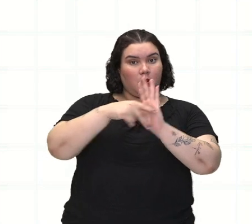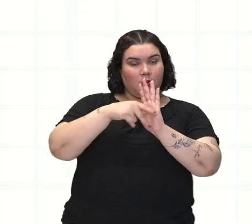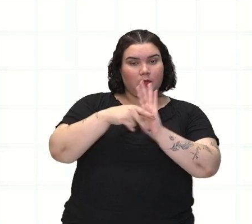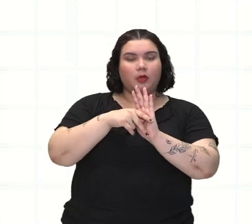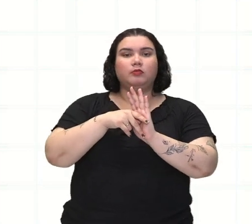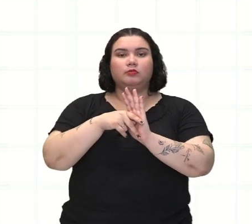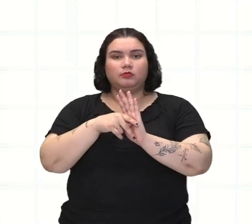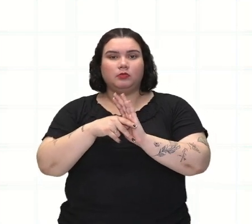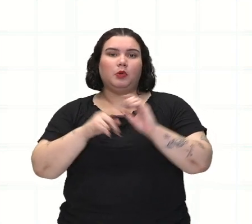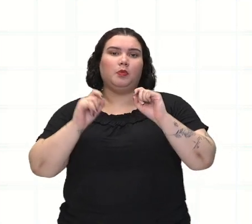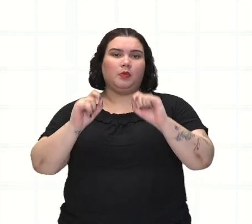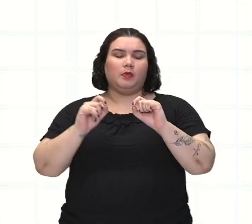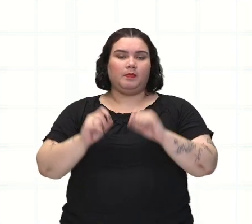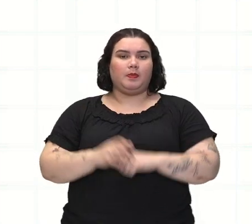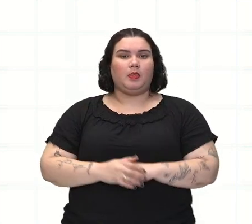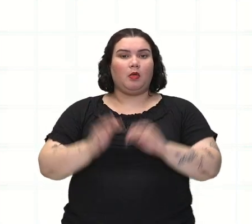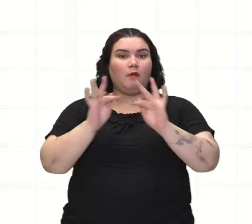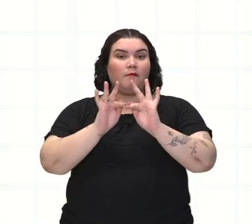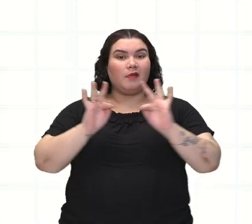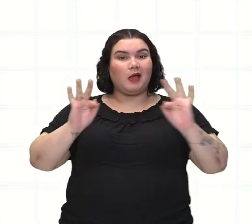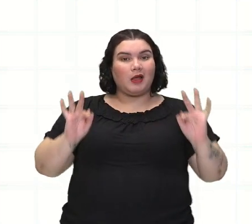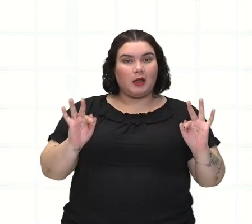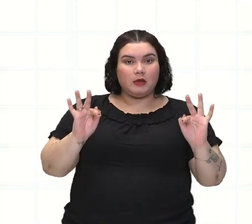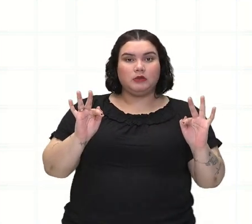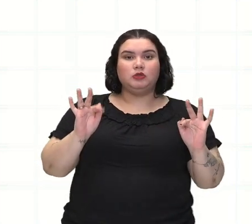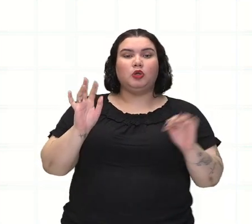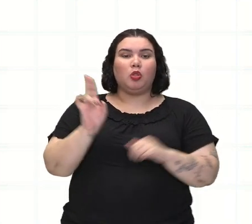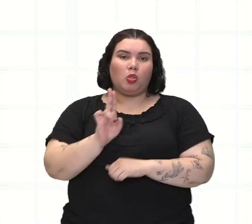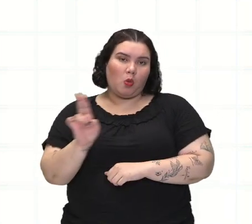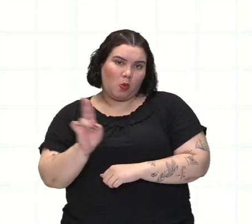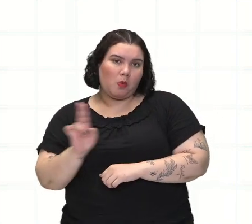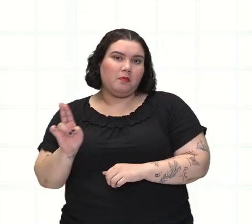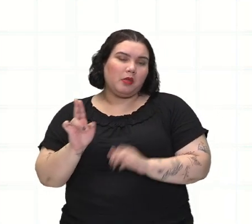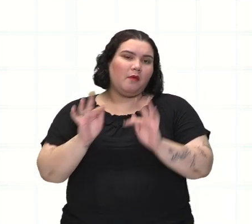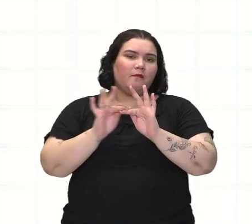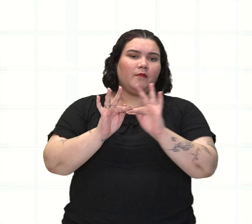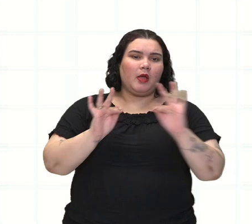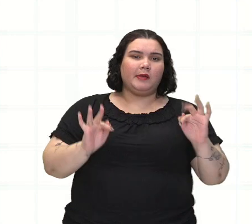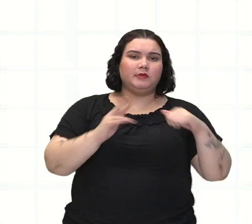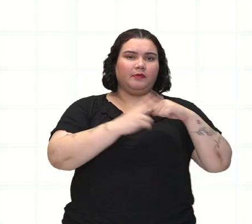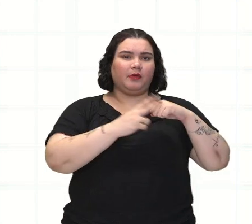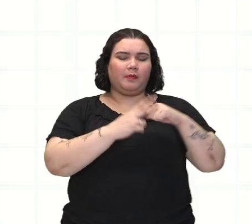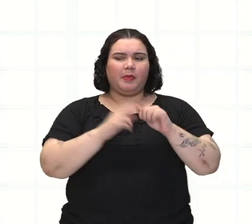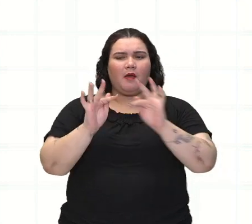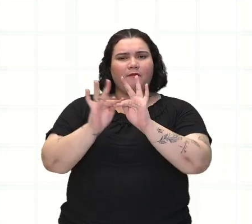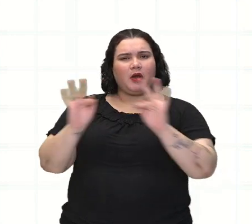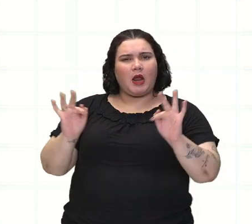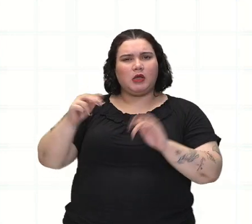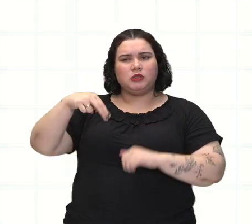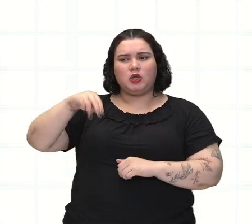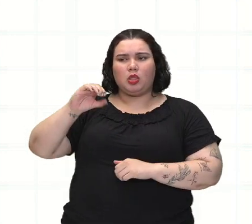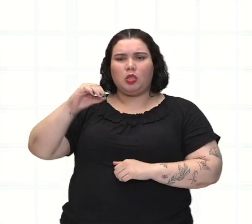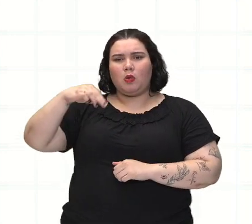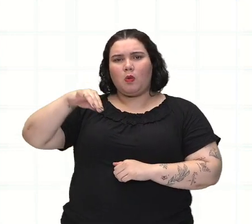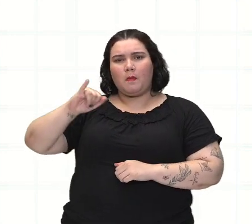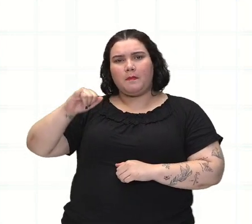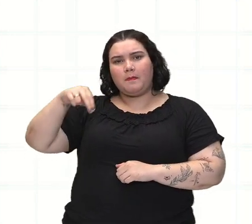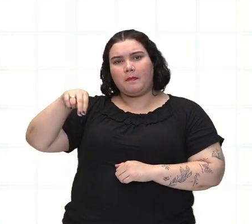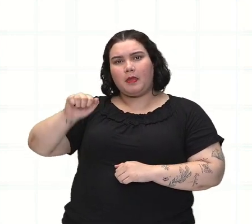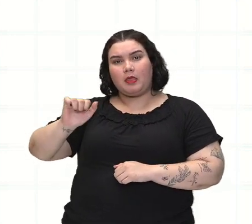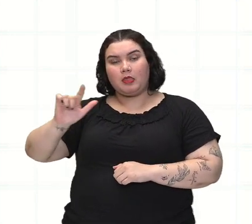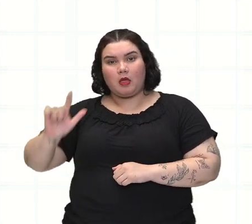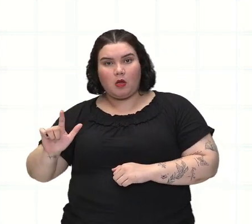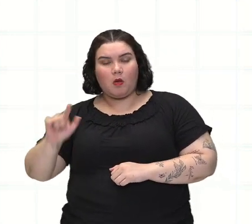de nominal ou verbal. Quando a frase é nominal, ela traz